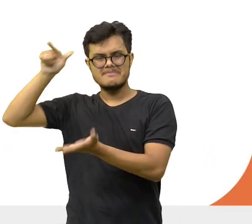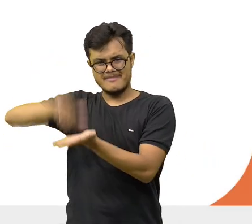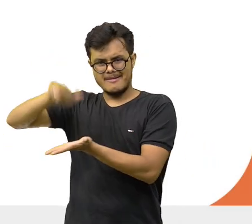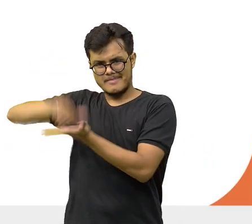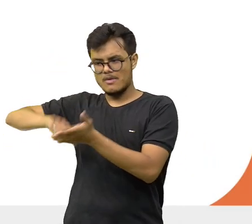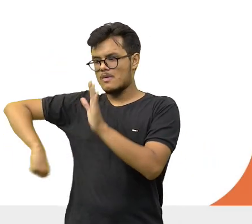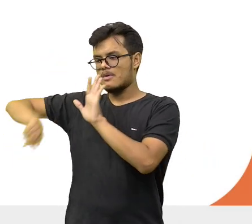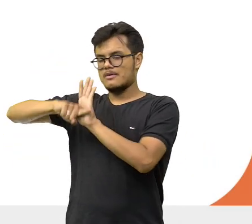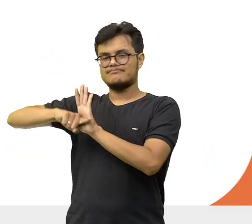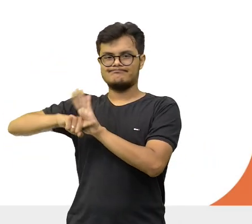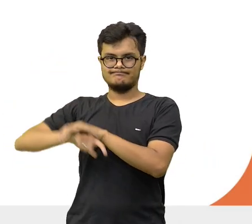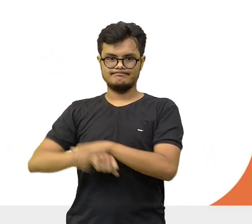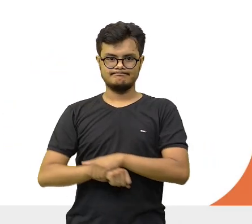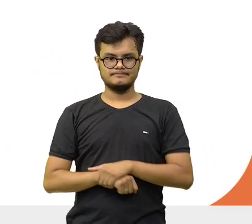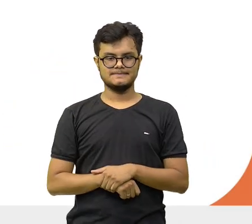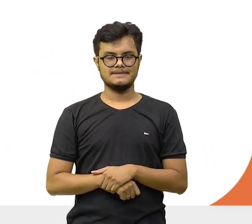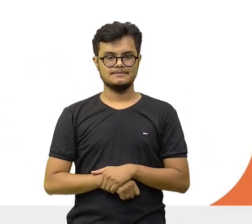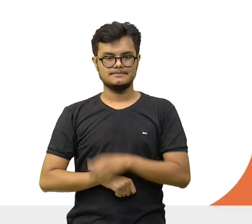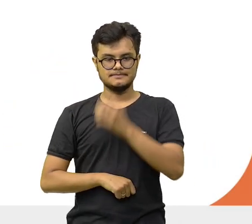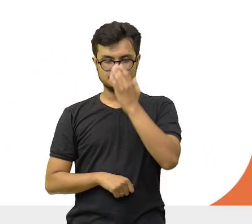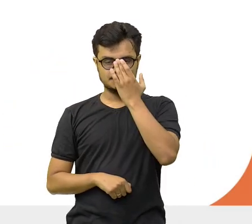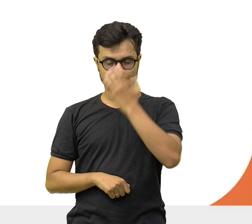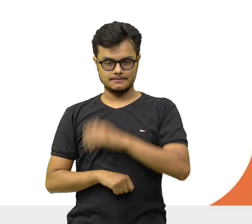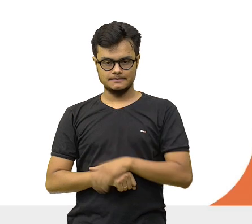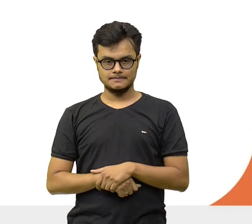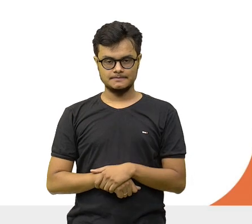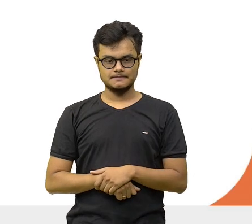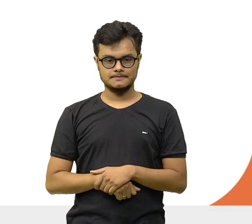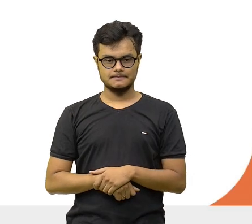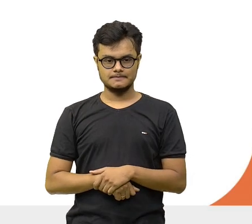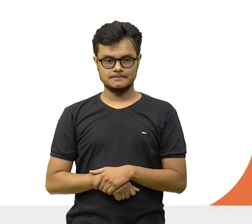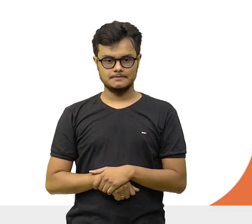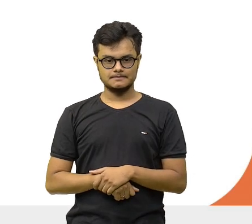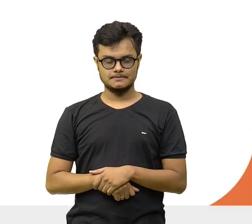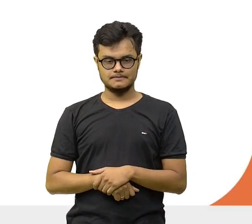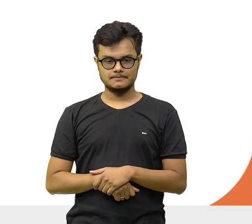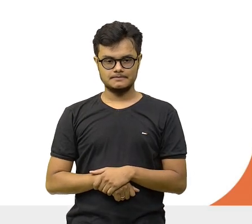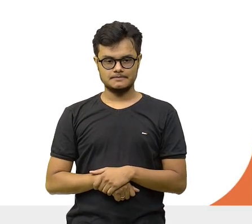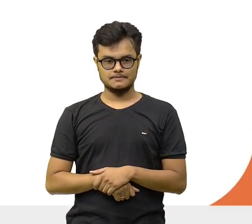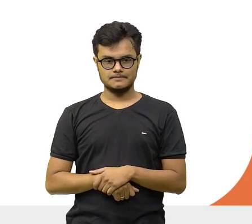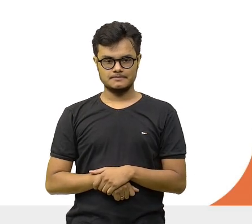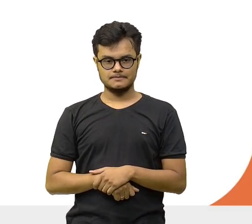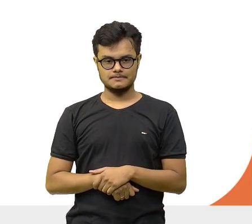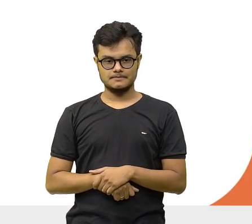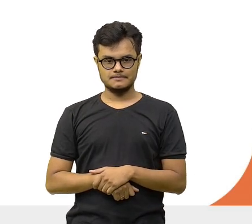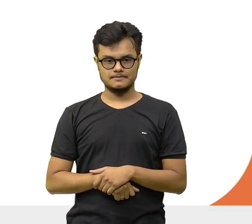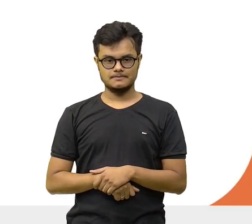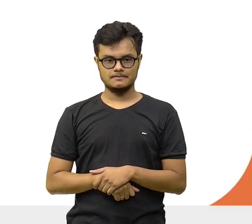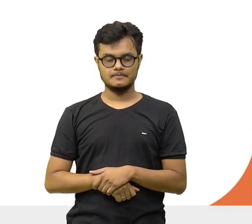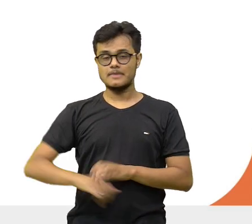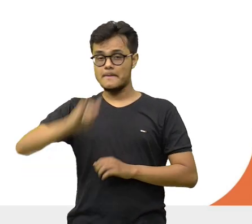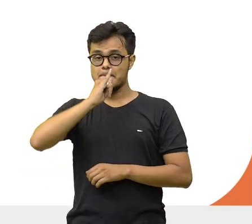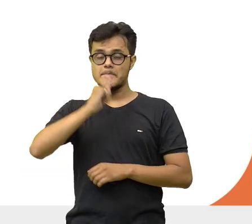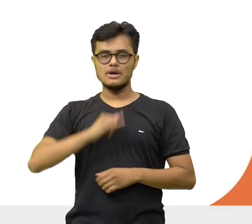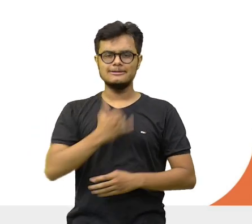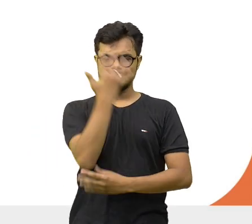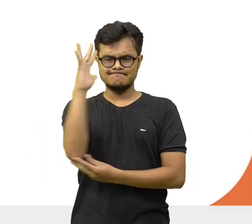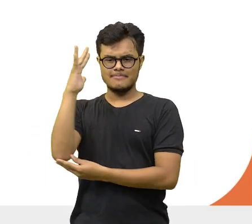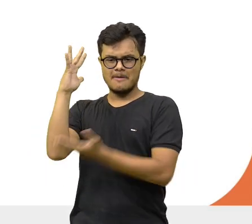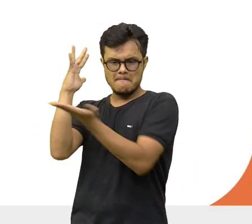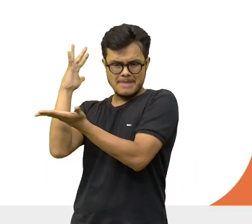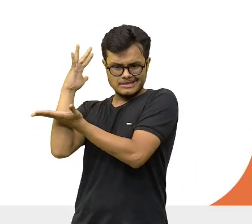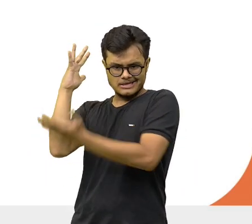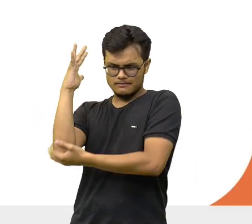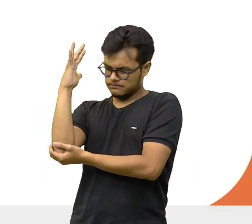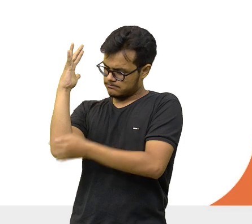alumínio ele fica negativo porque ele está na parte inferior da lista. Outra situação, se eu pegar a madeira